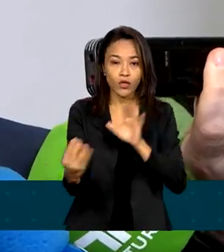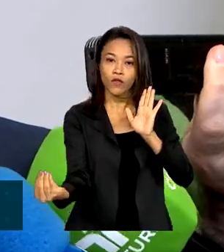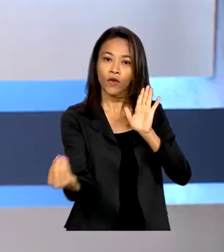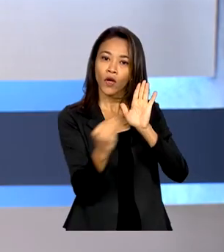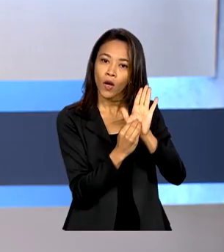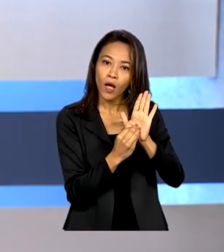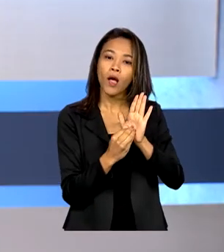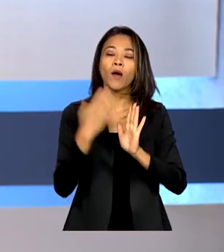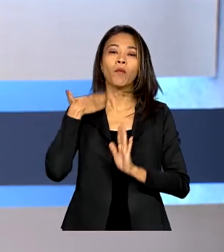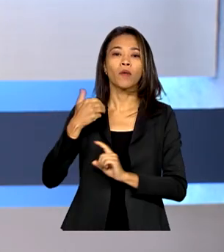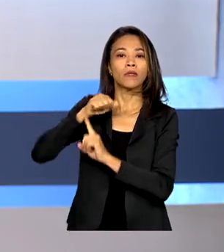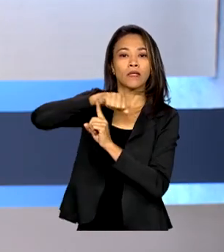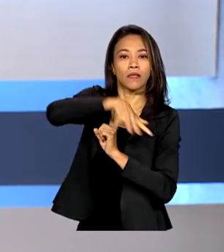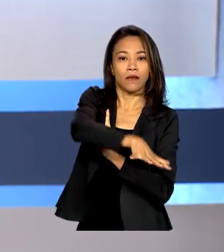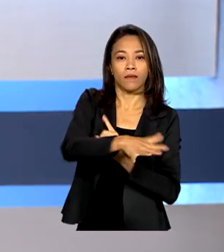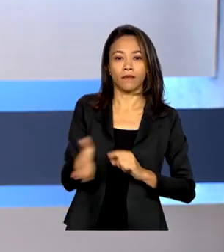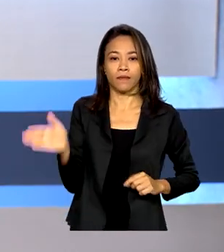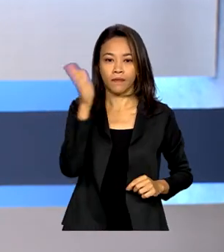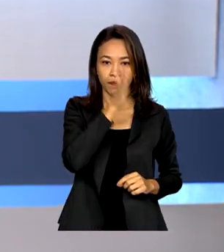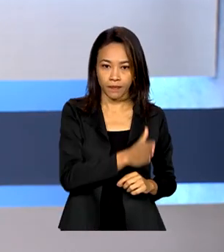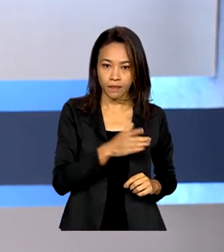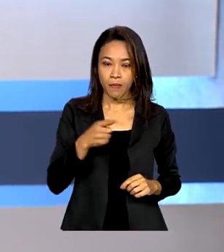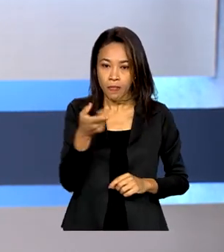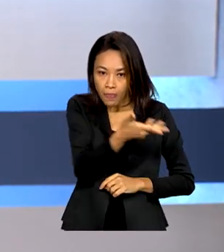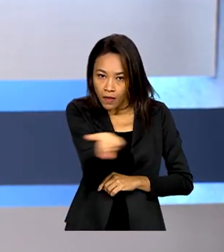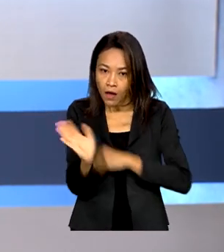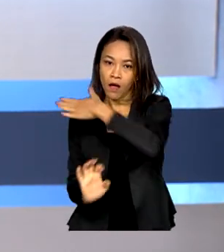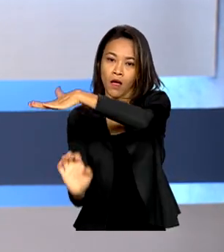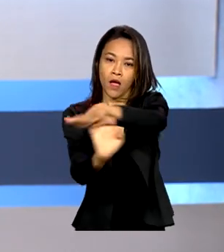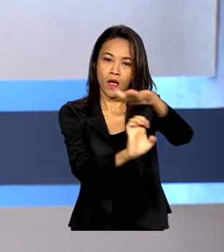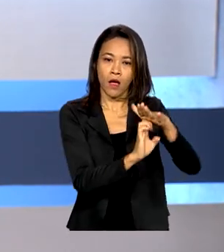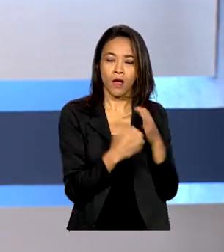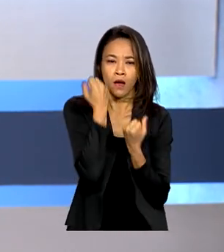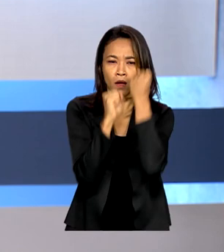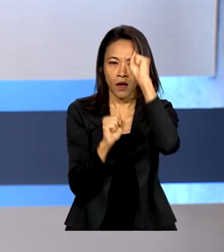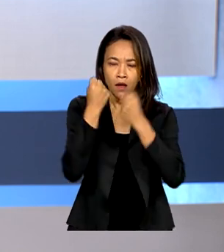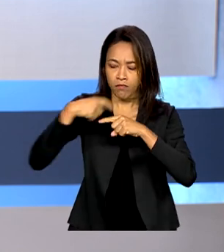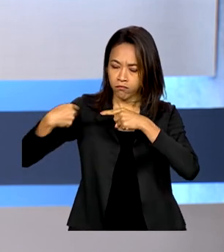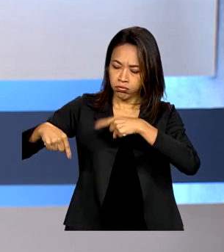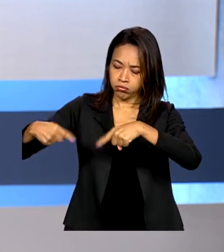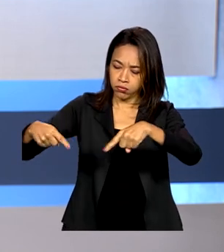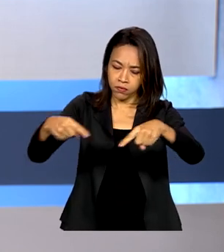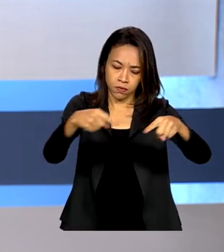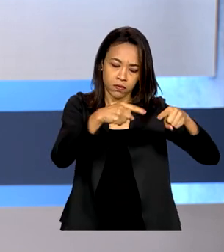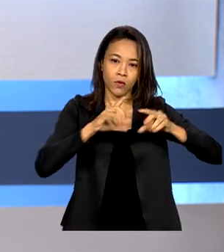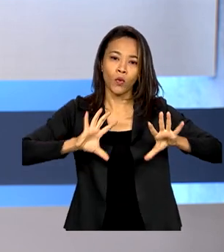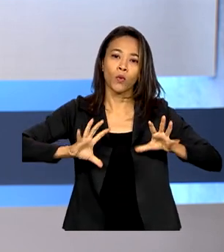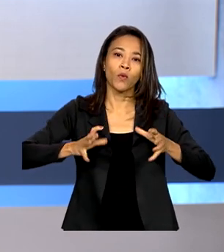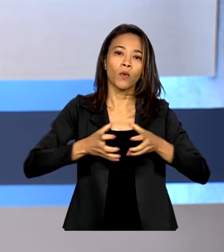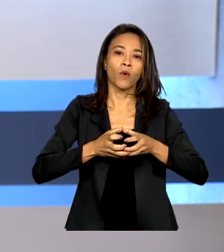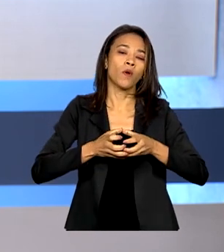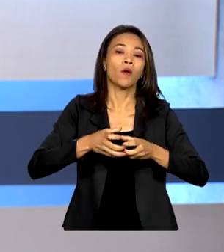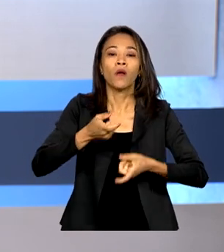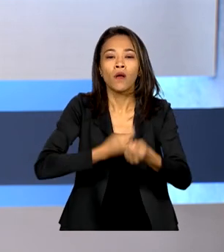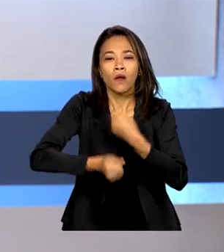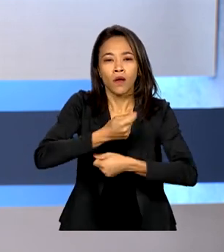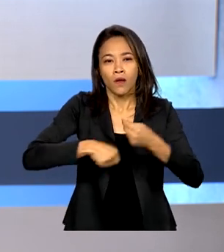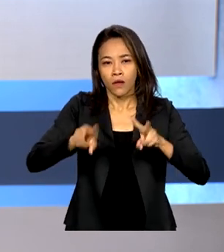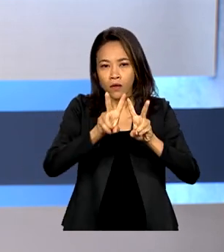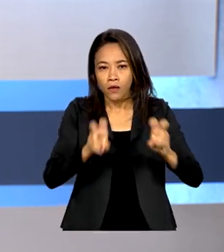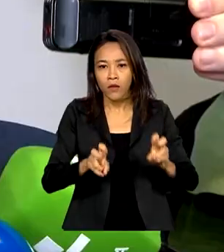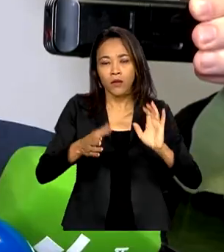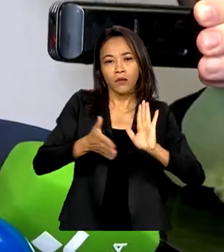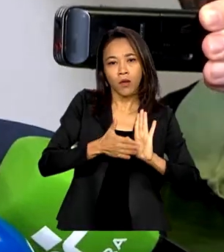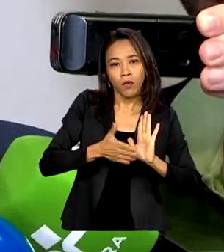Central. E os empresários da indústria também debateram com a equipe econômica demandas do setor na reforma